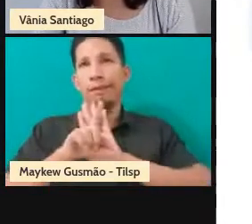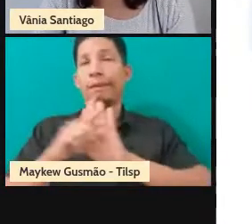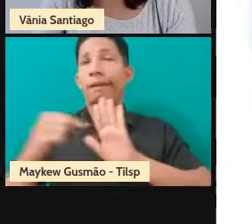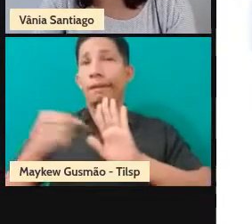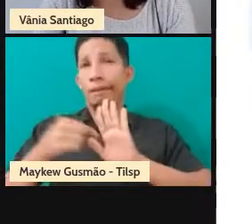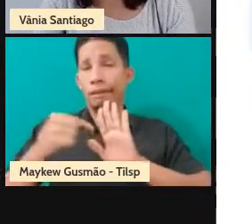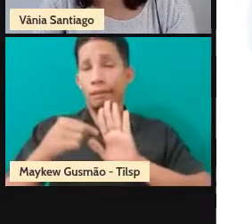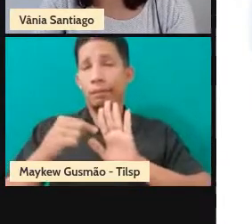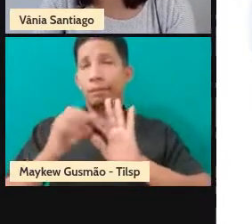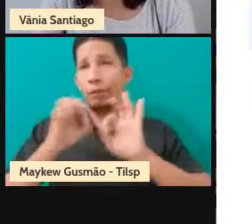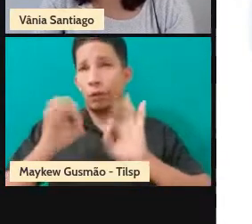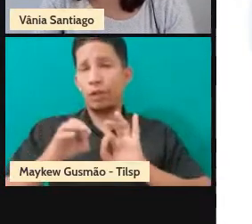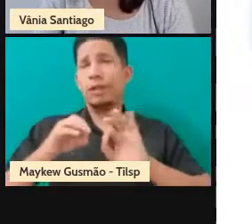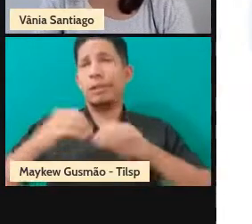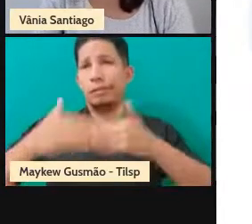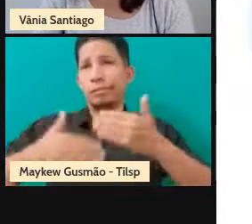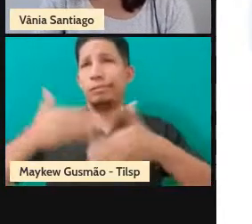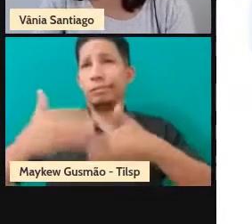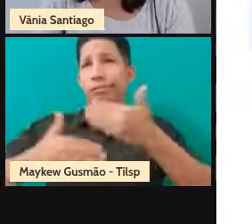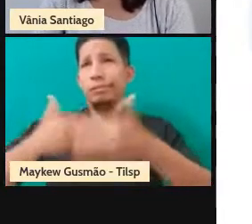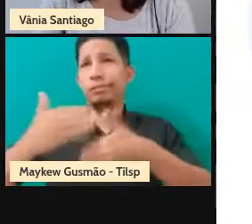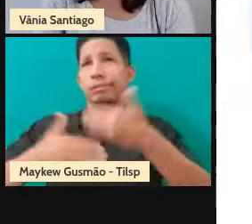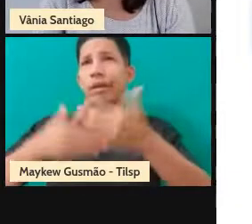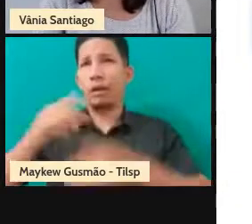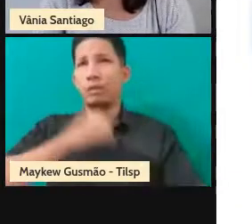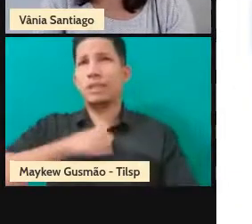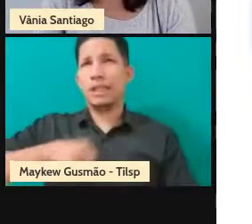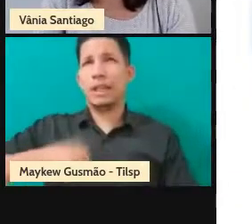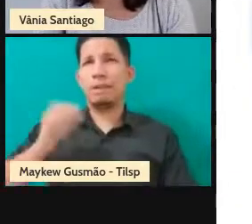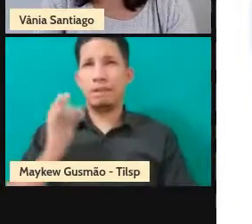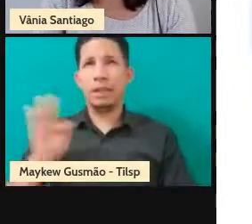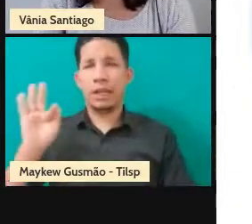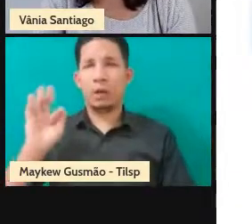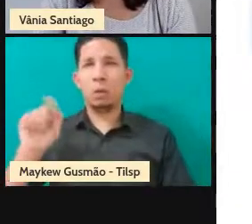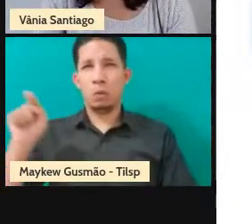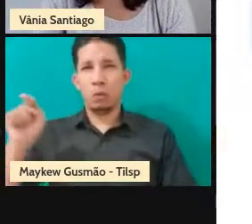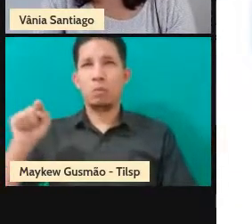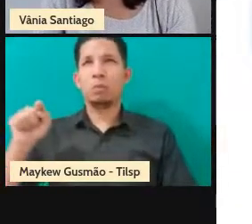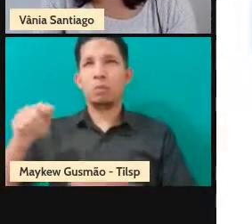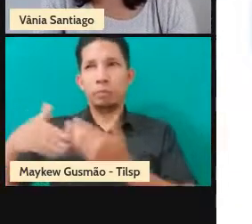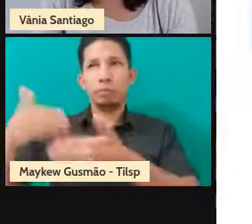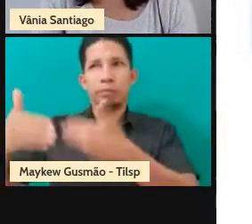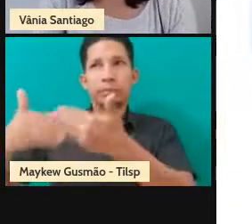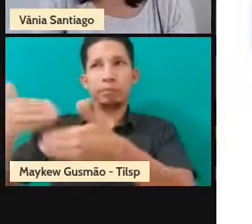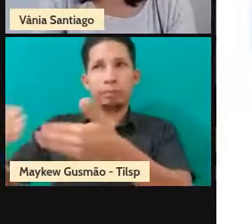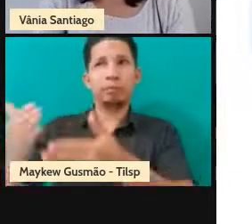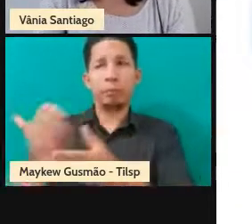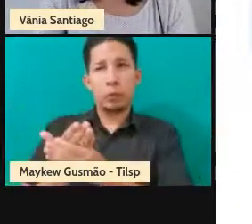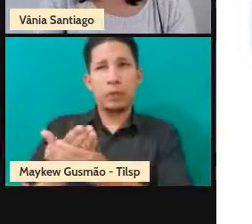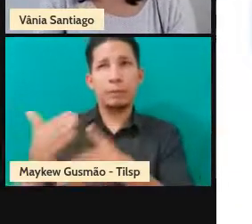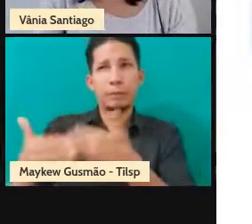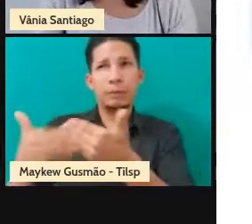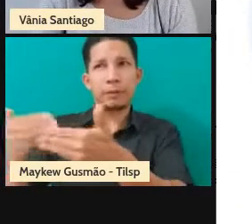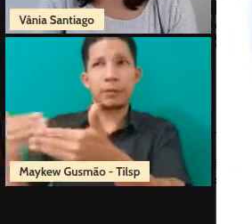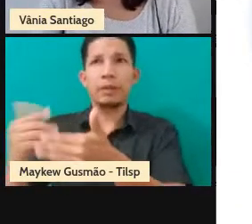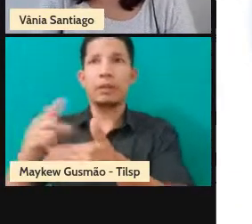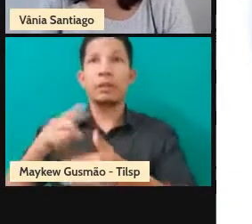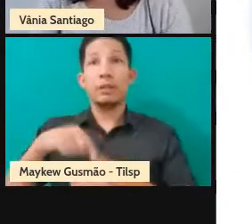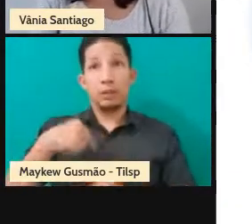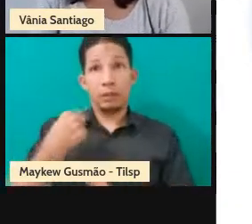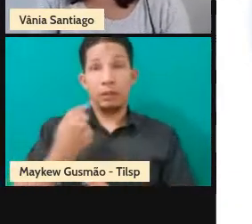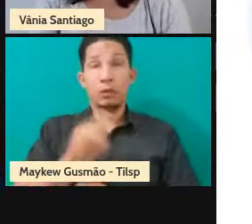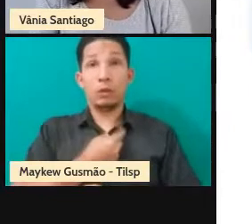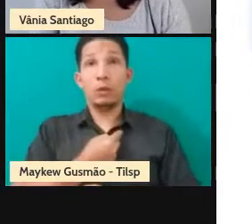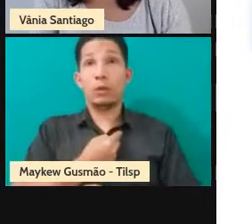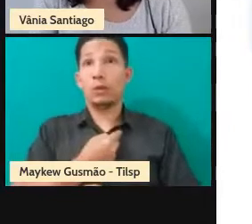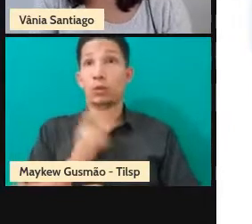em tramitação no Senado, agora no Senado Federal, né? Então, a gente segue esse caminho de olhar para a atividade